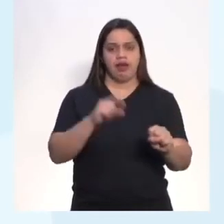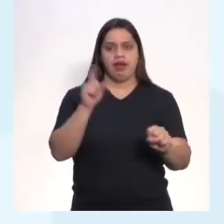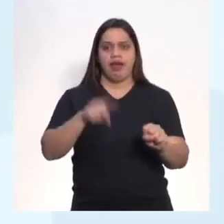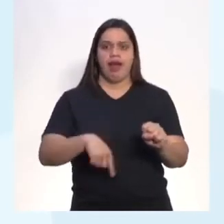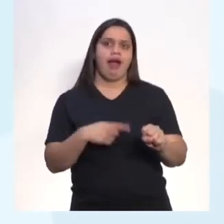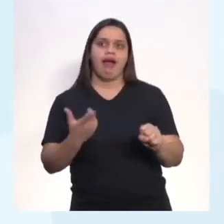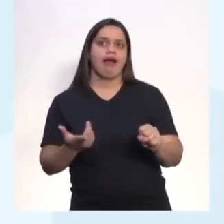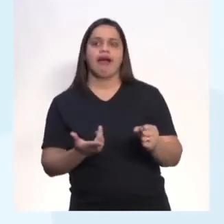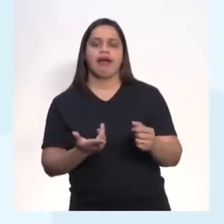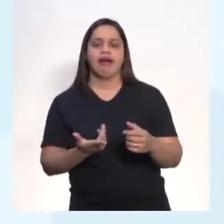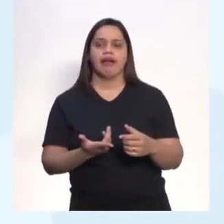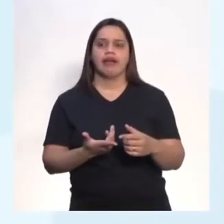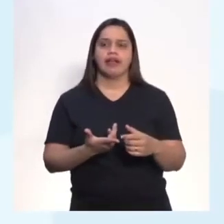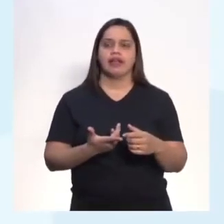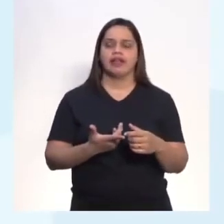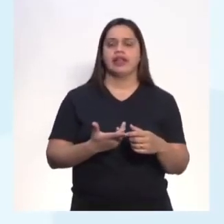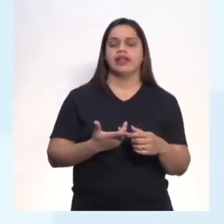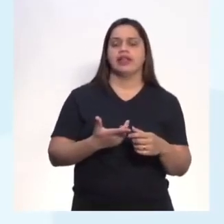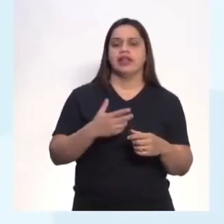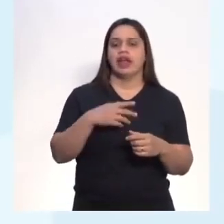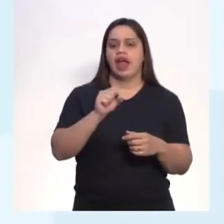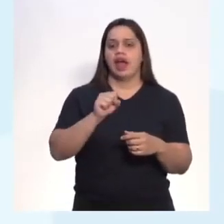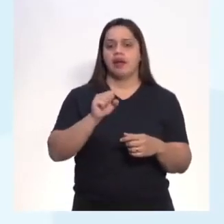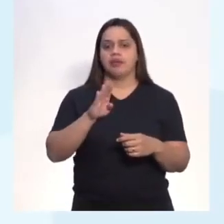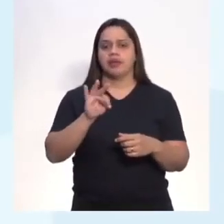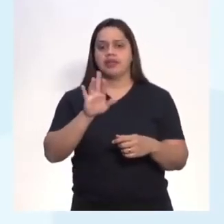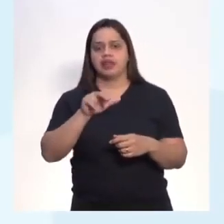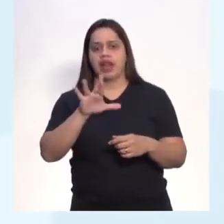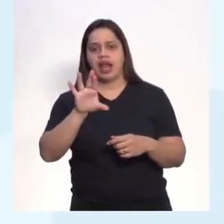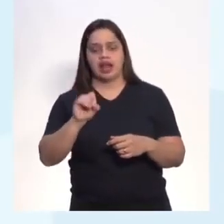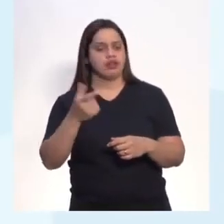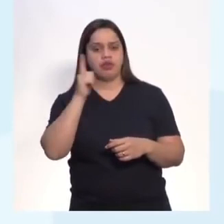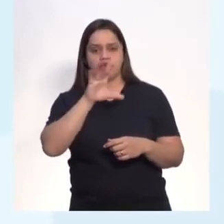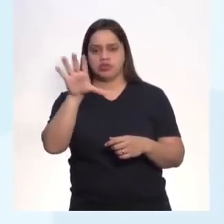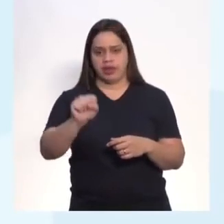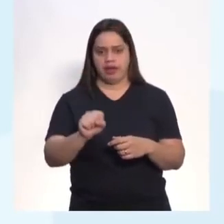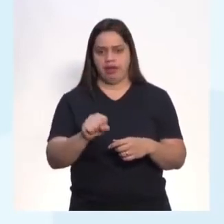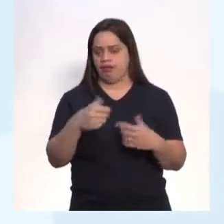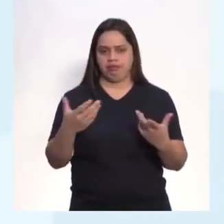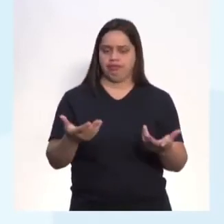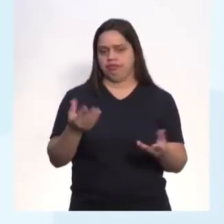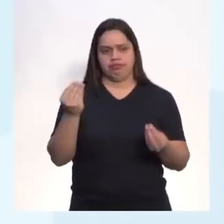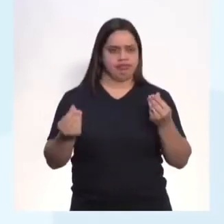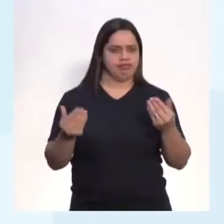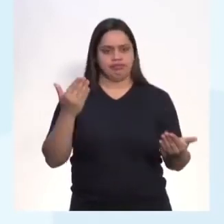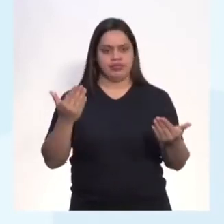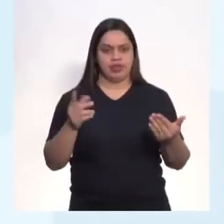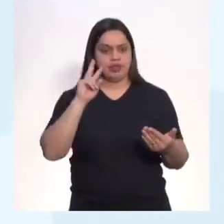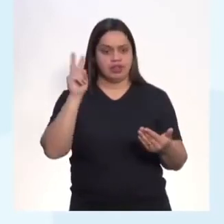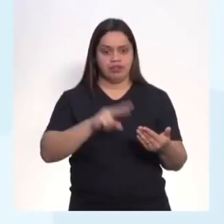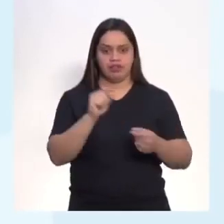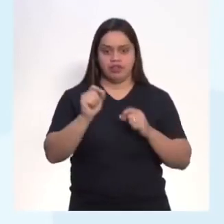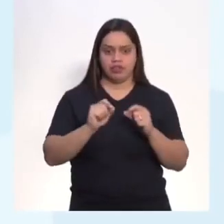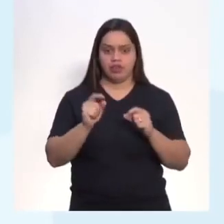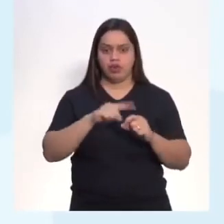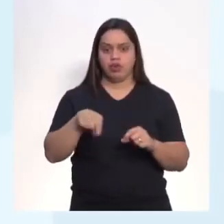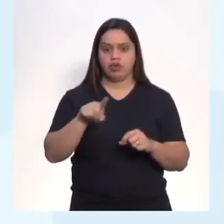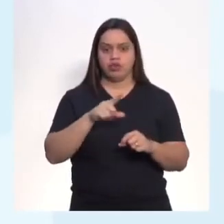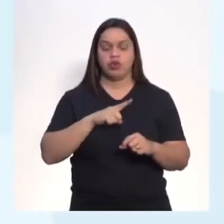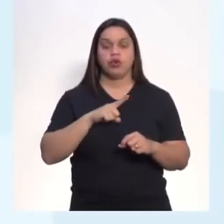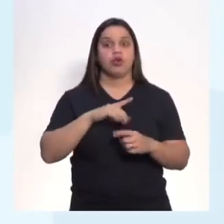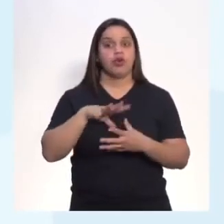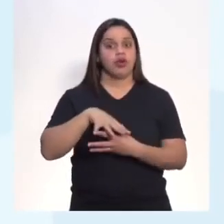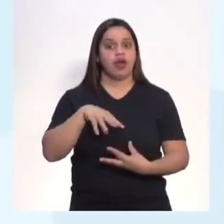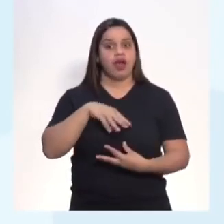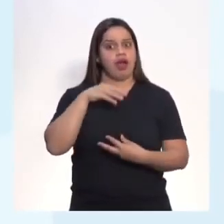polêmica, pode pegar Dani. e abstrato não pode pegar. Era assim que o pessoal... Que polêmica. Olha o que você colocou. Alma, anjo e